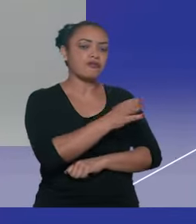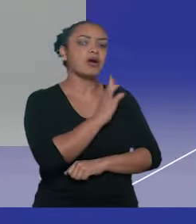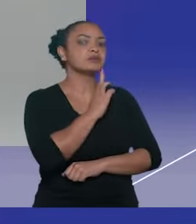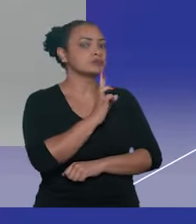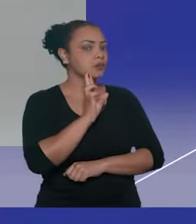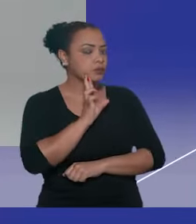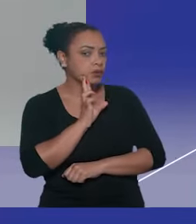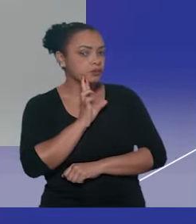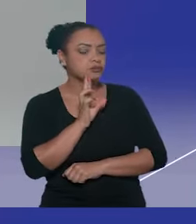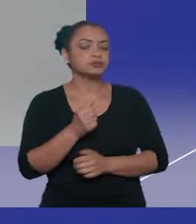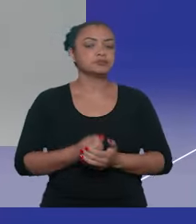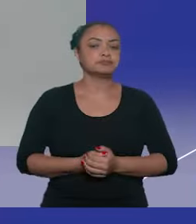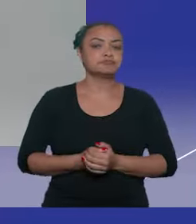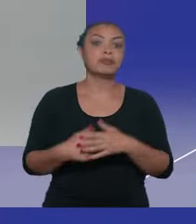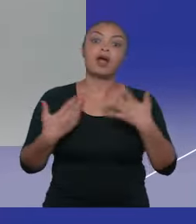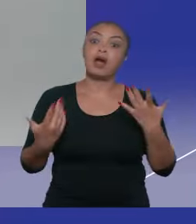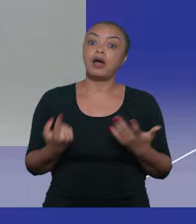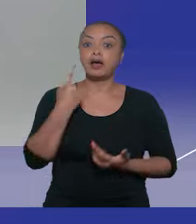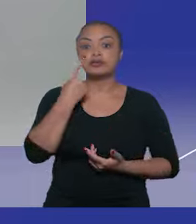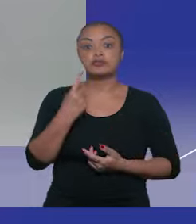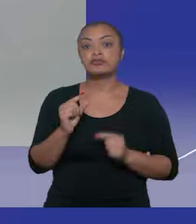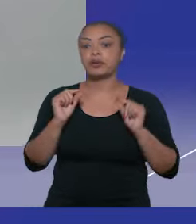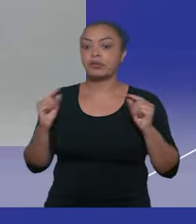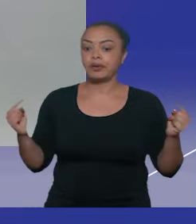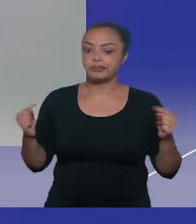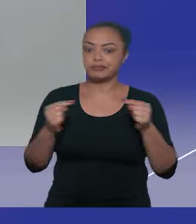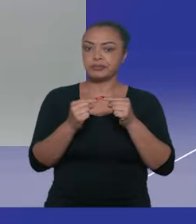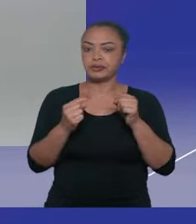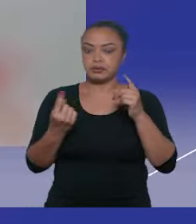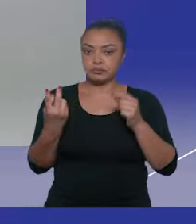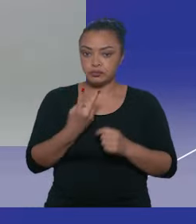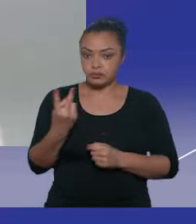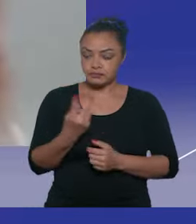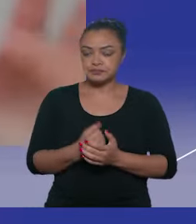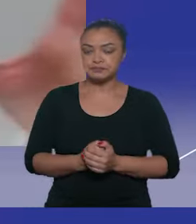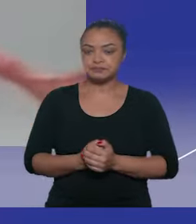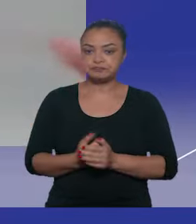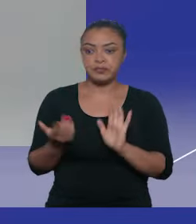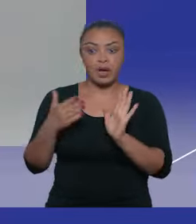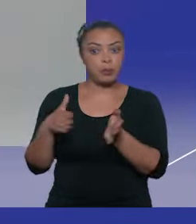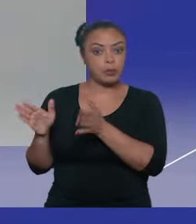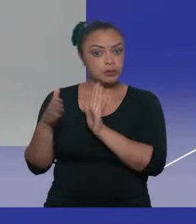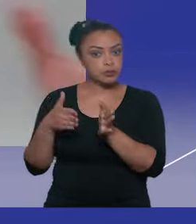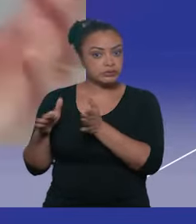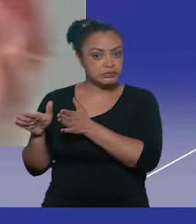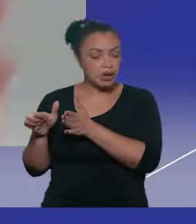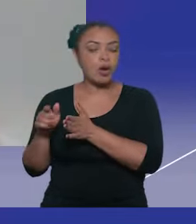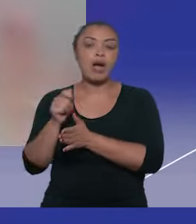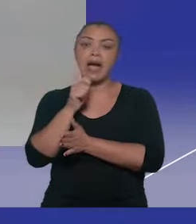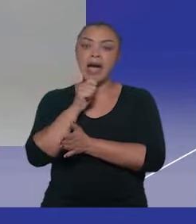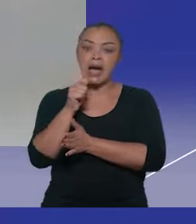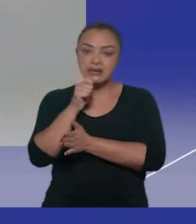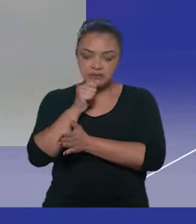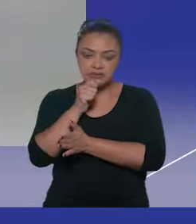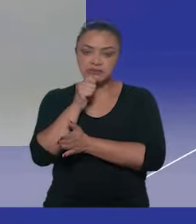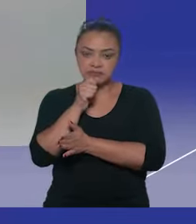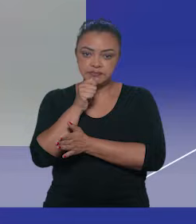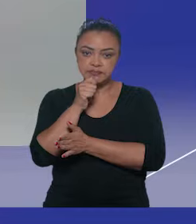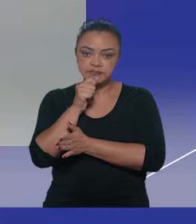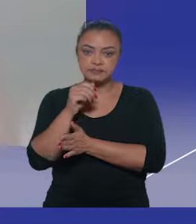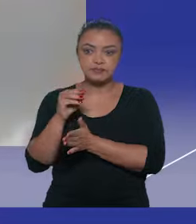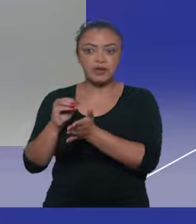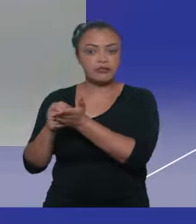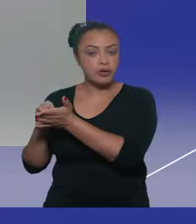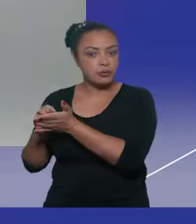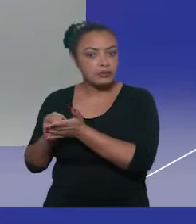frequentar o restaurante, etc. E ali a gente viu a combinação dos efeitos. Do lado da produção, ainda não estava tudo